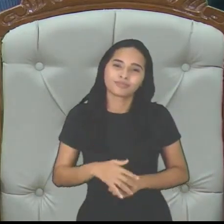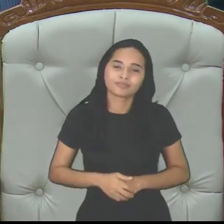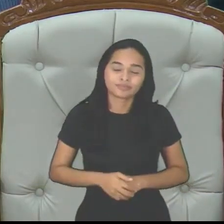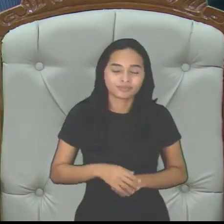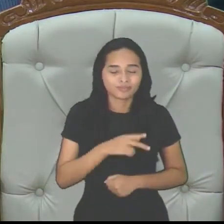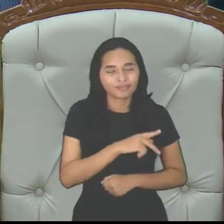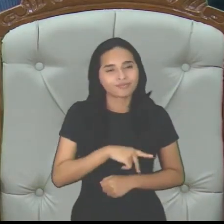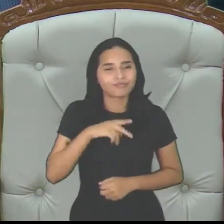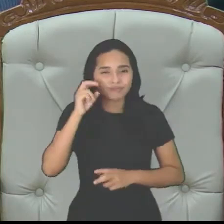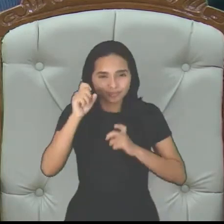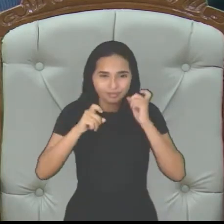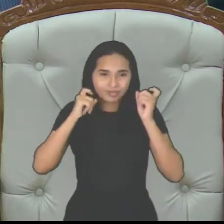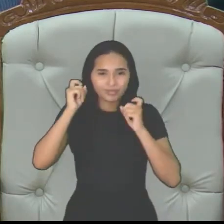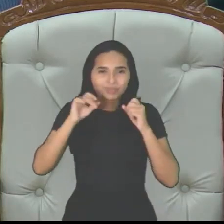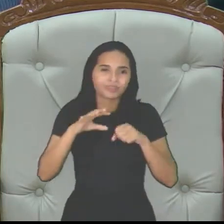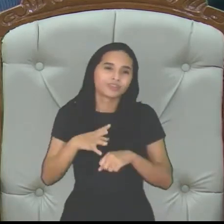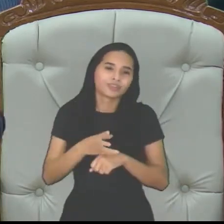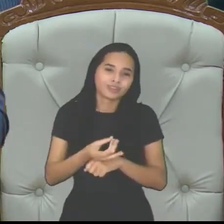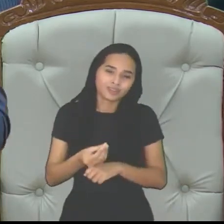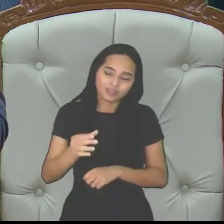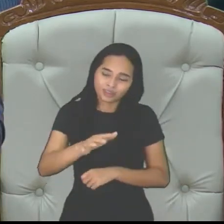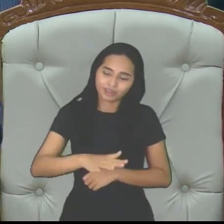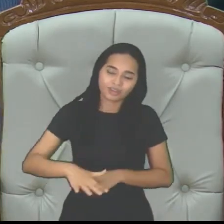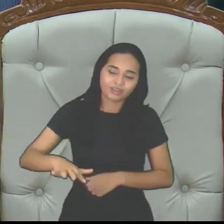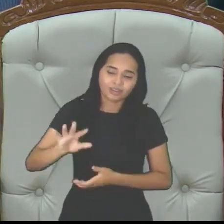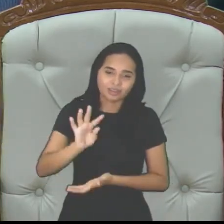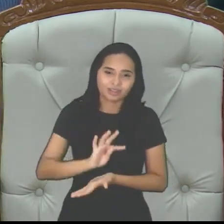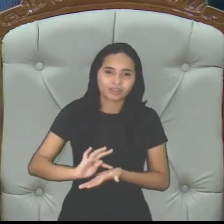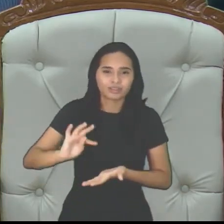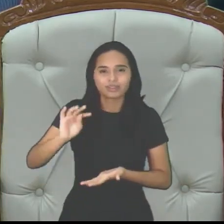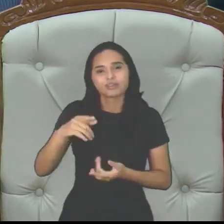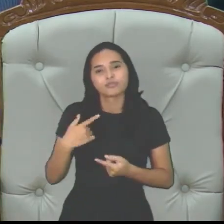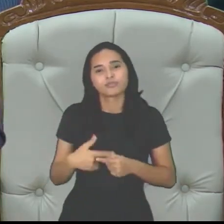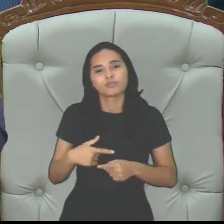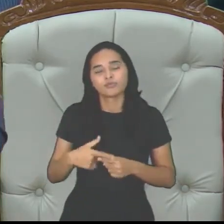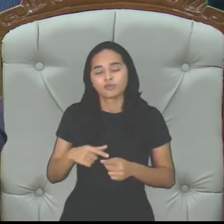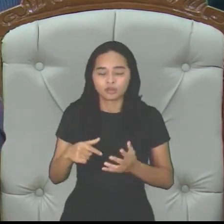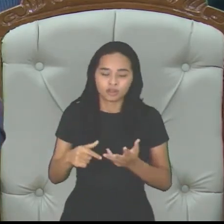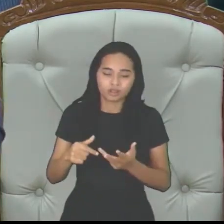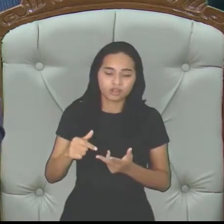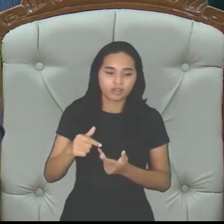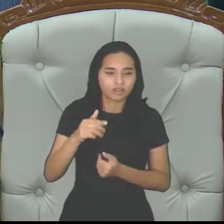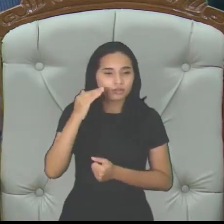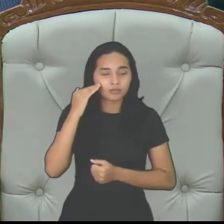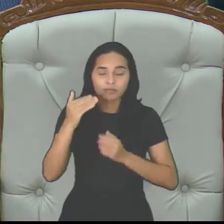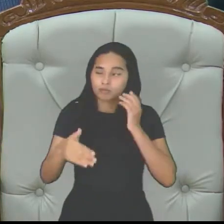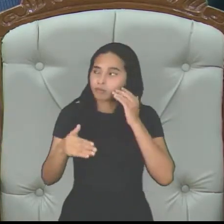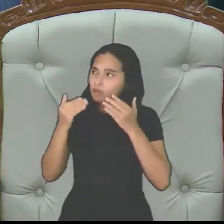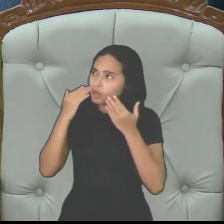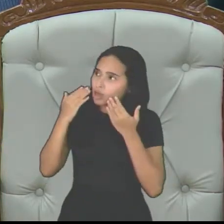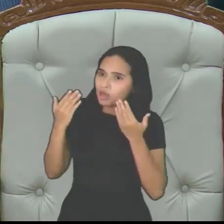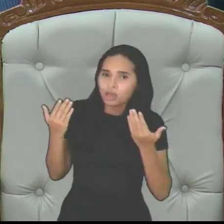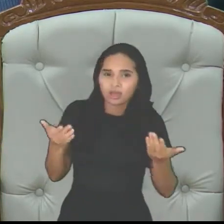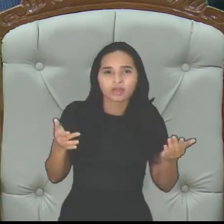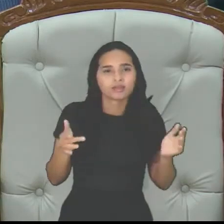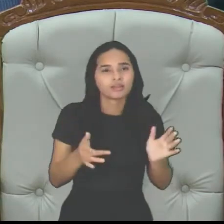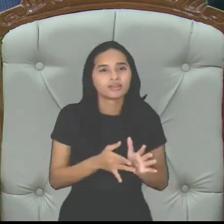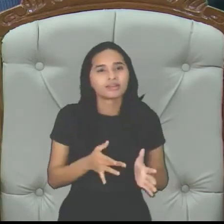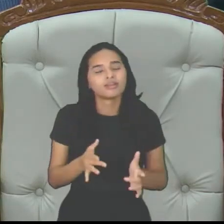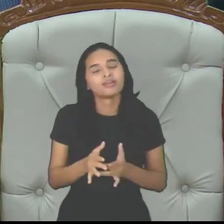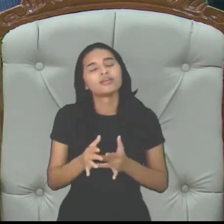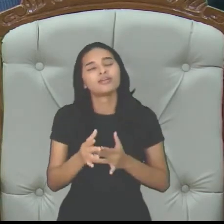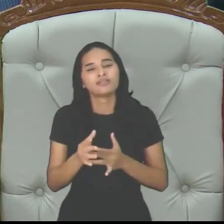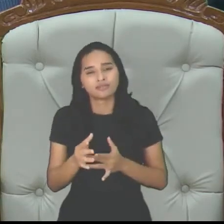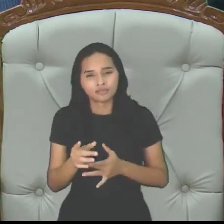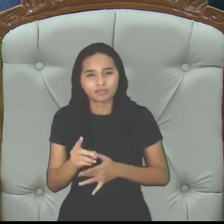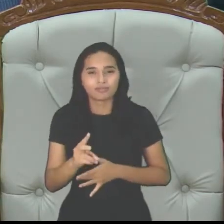com a igreja emergente de Tessalônica, porque os sinais estão à vista. Jesus